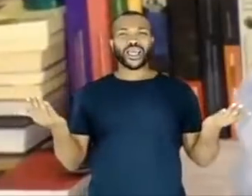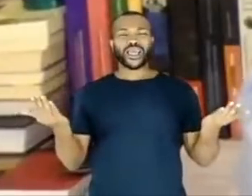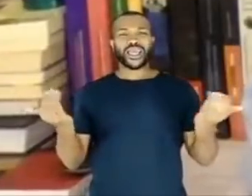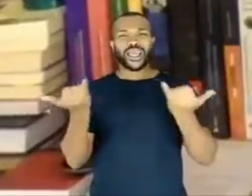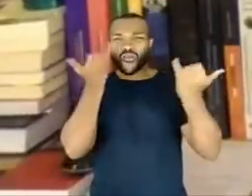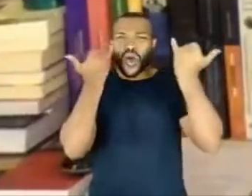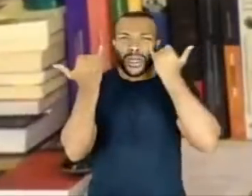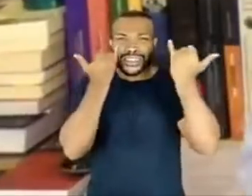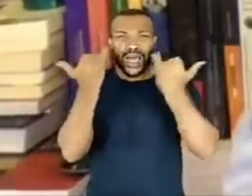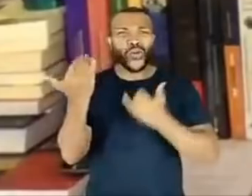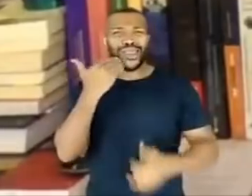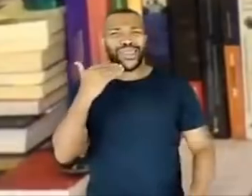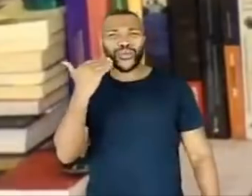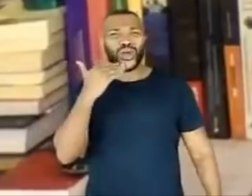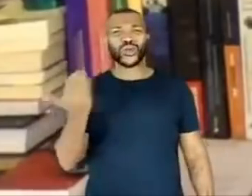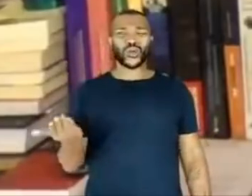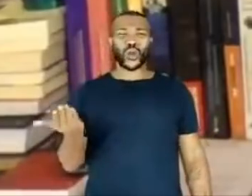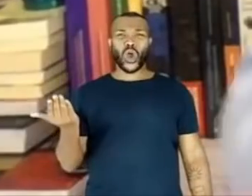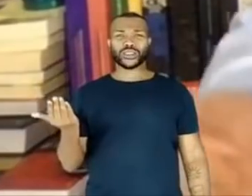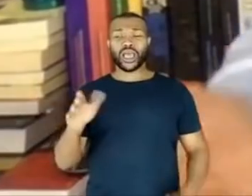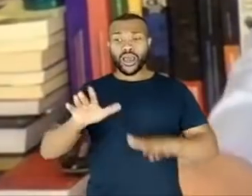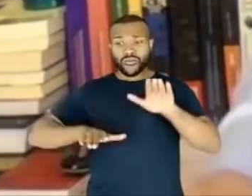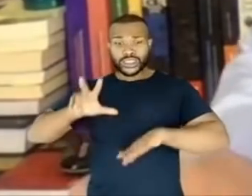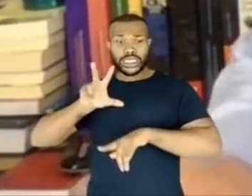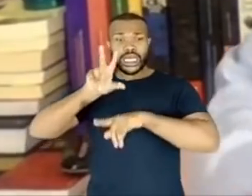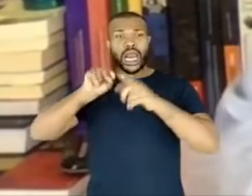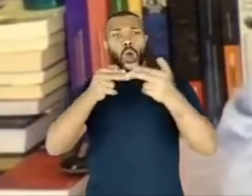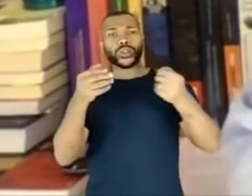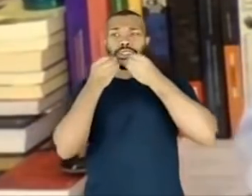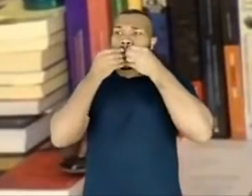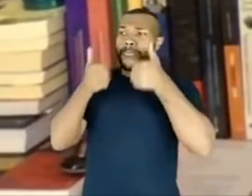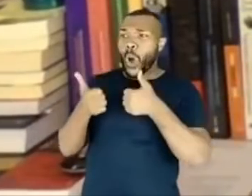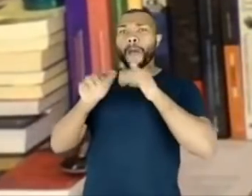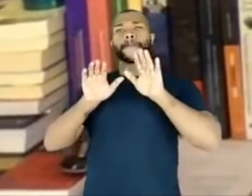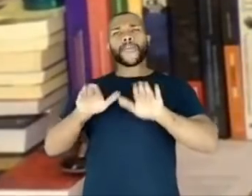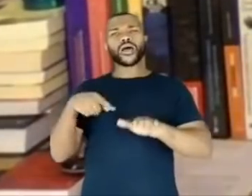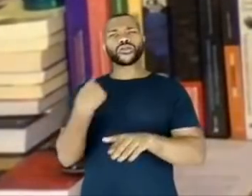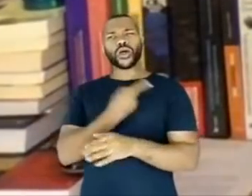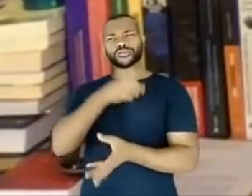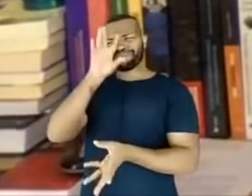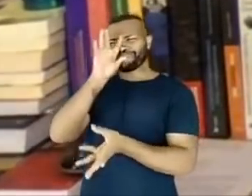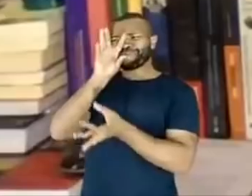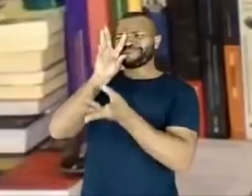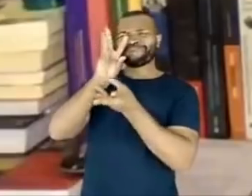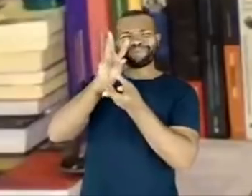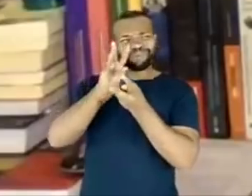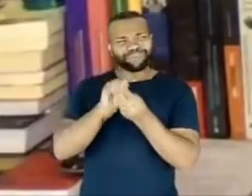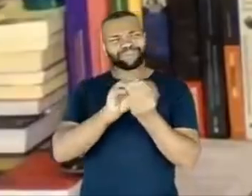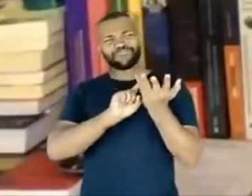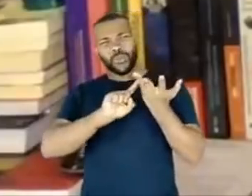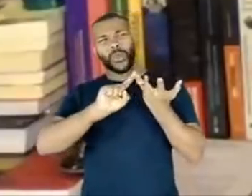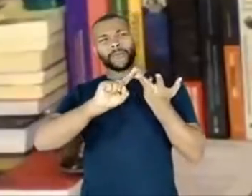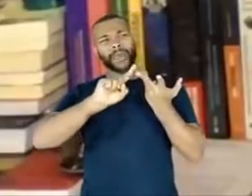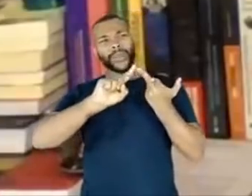muitas vezes vende a ilusão de que as coisas estão boas quando todo mundo percebe, por todos os indicadores, que as coisas estão